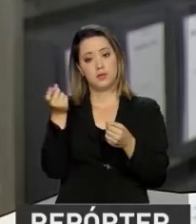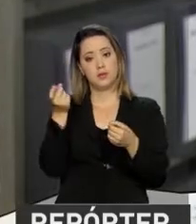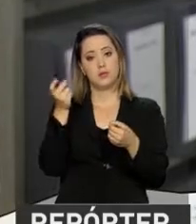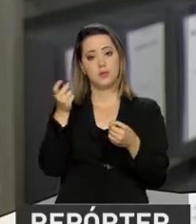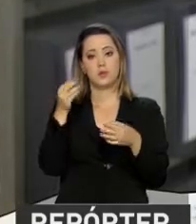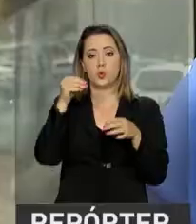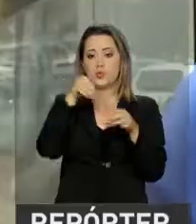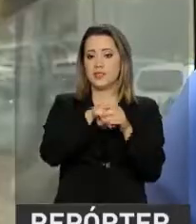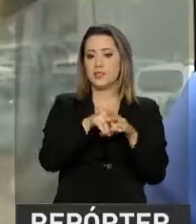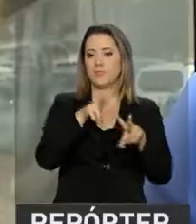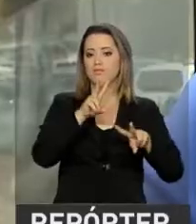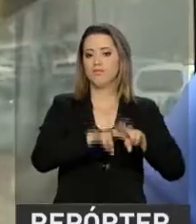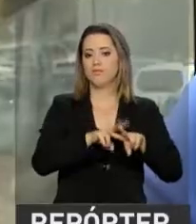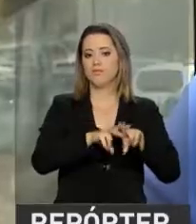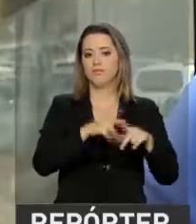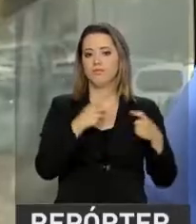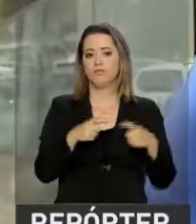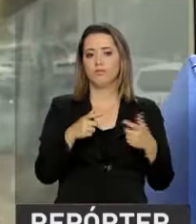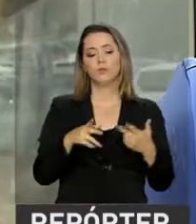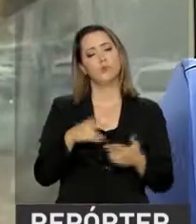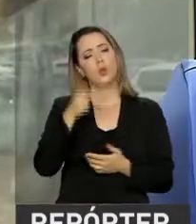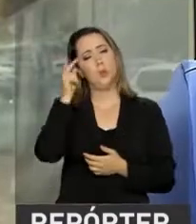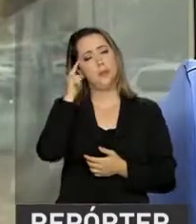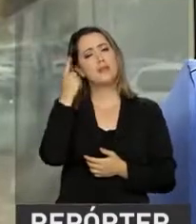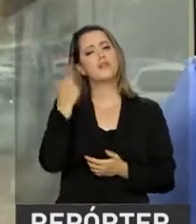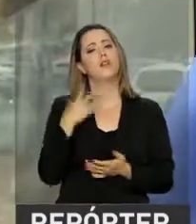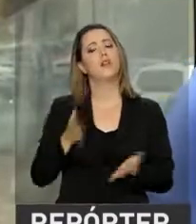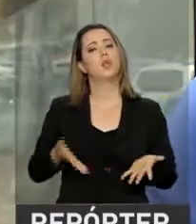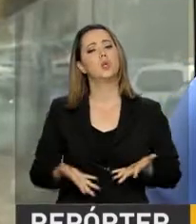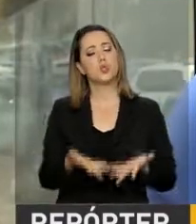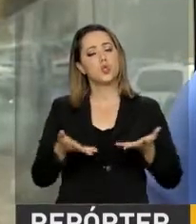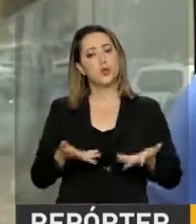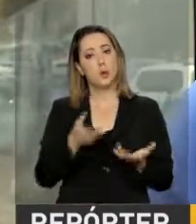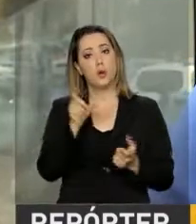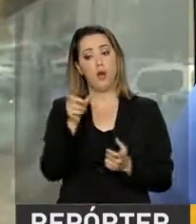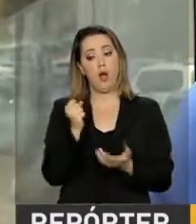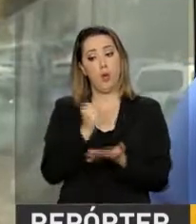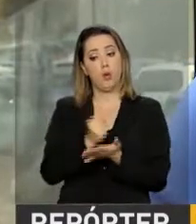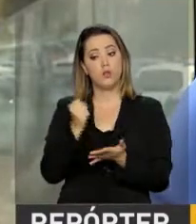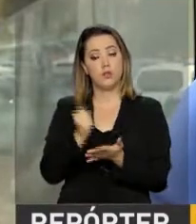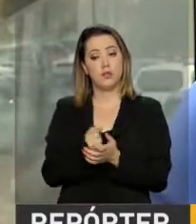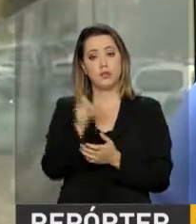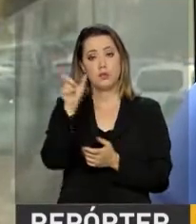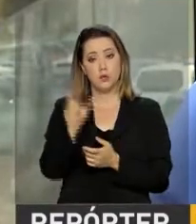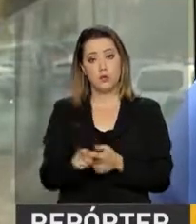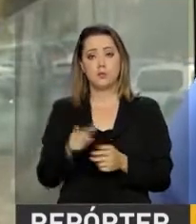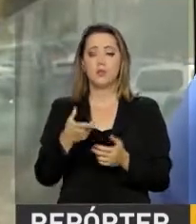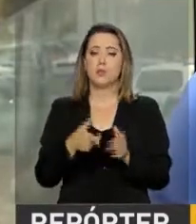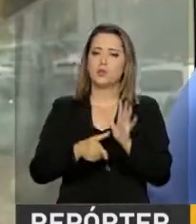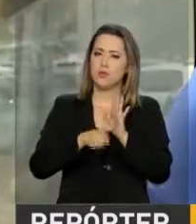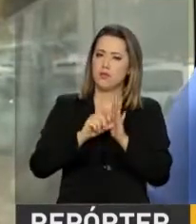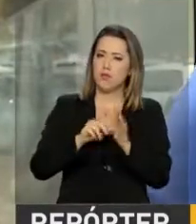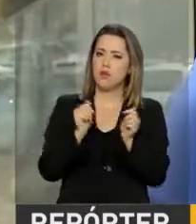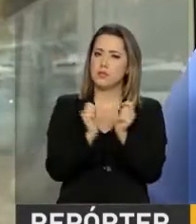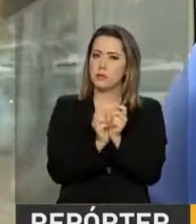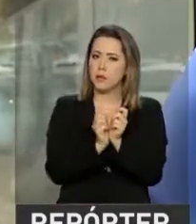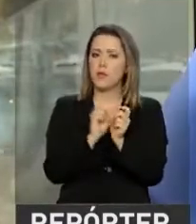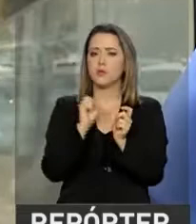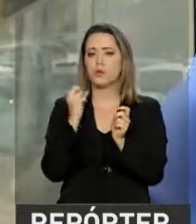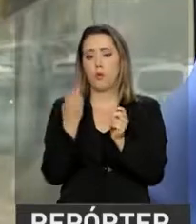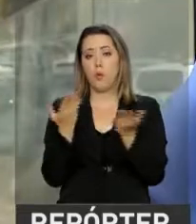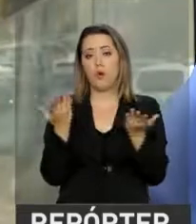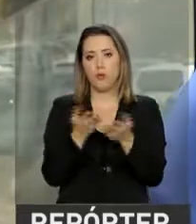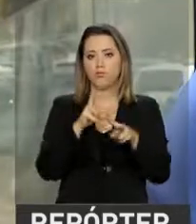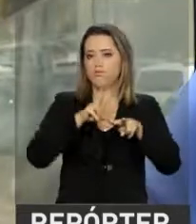uma prisão. E pensando em estimular a contratação de pessoas que cumprem ou já cumpriram alguma medida de privação de liberdade, é